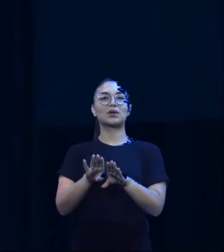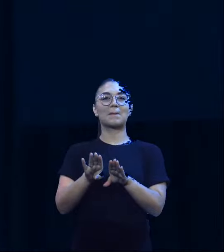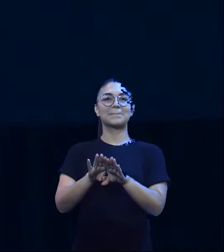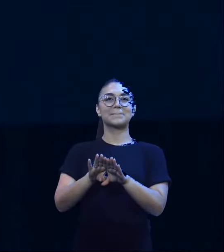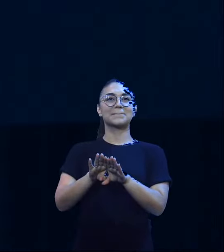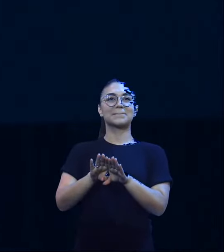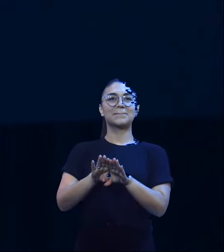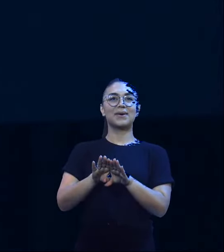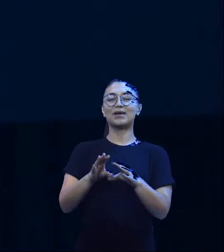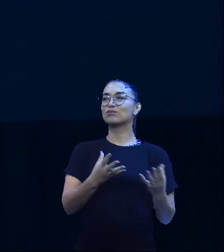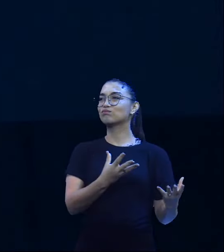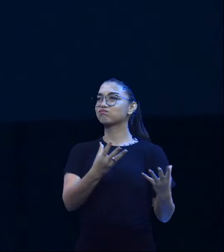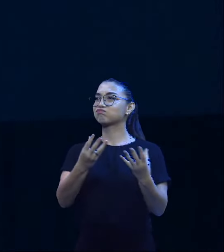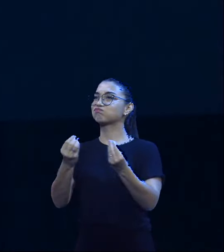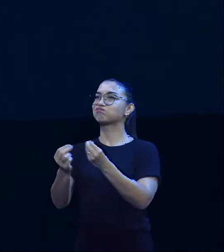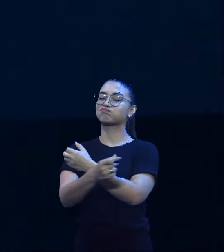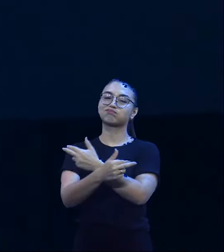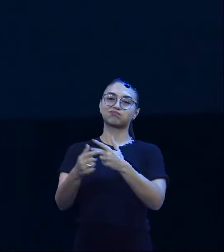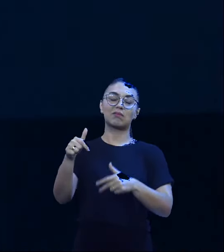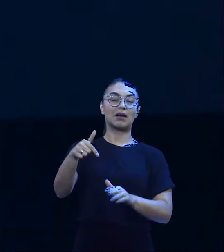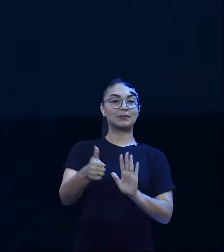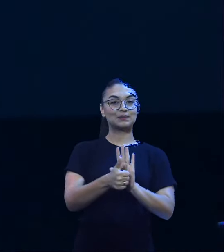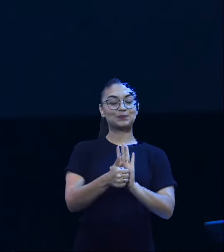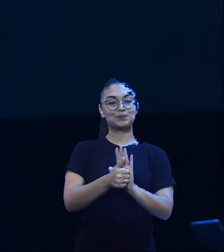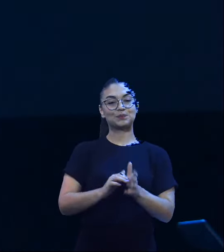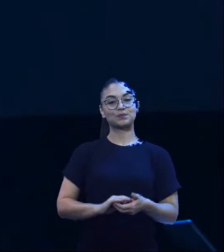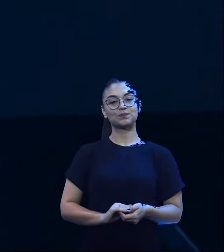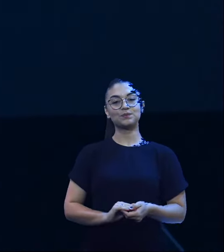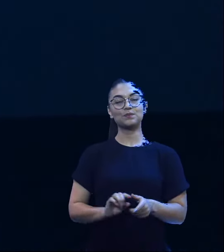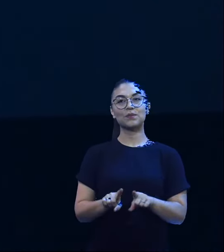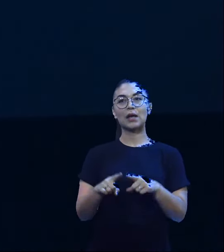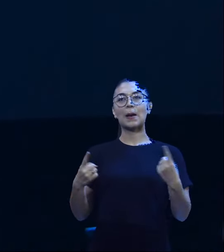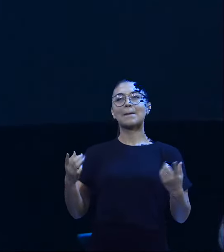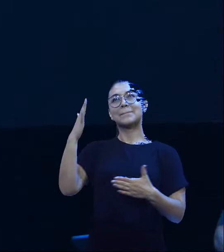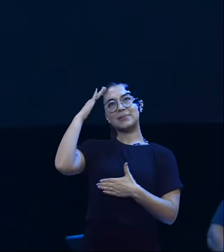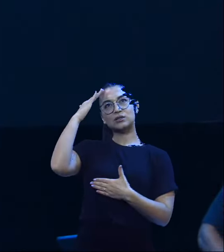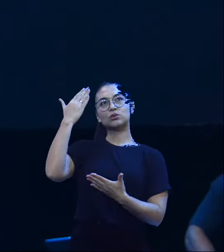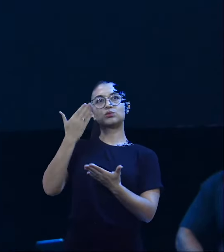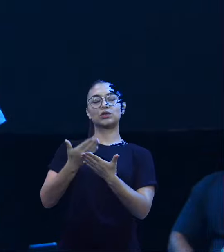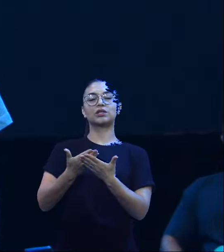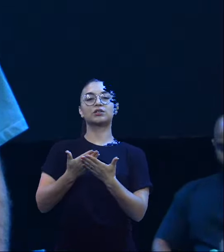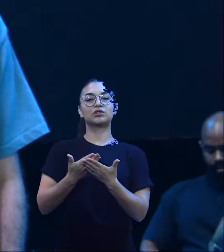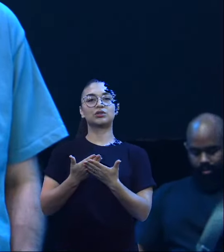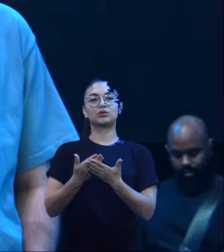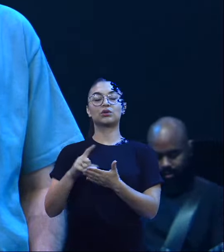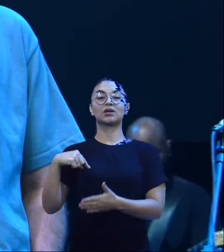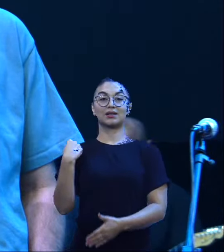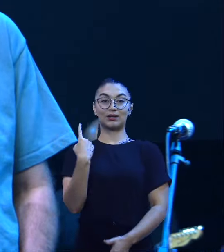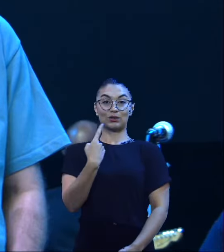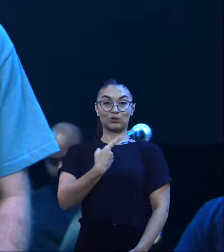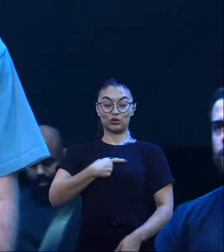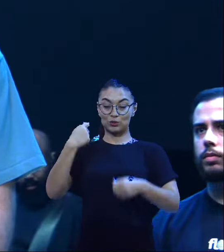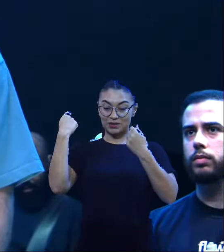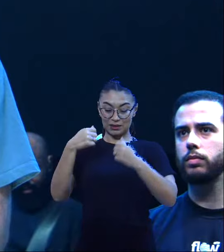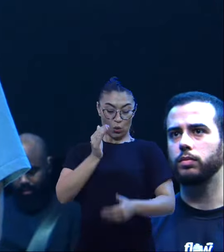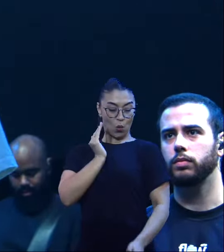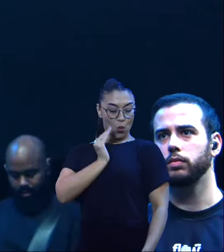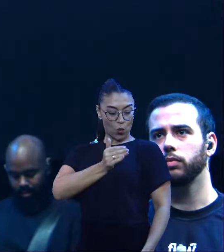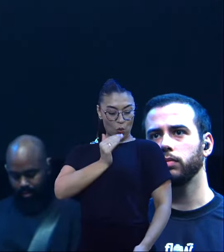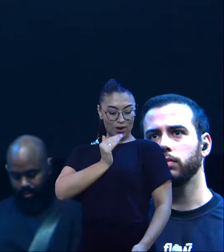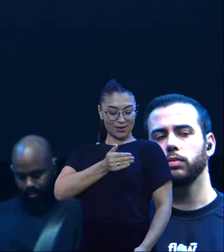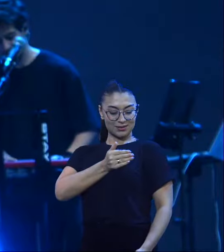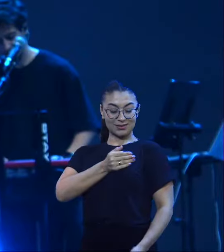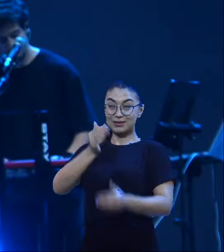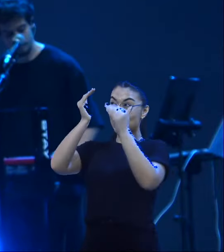eventos legais. Mas eu creio que a gente deve permanecer com o coração grato por tudo que Ele